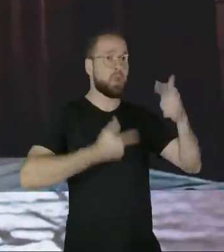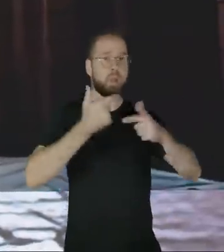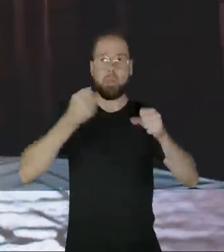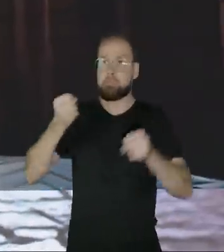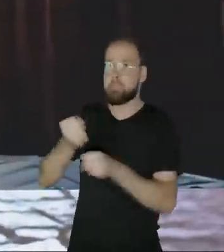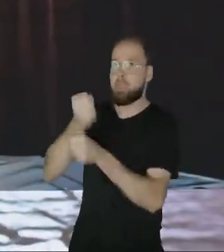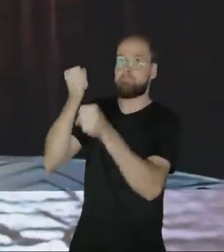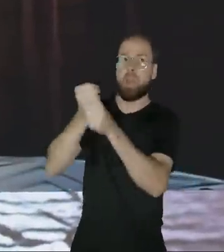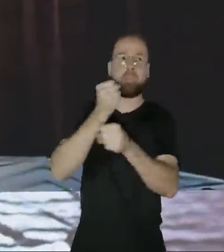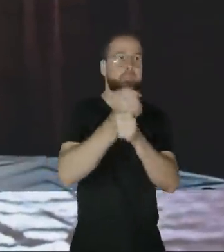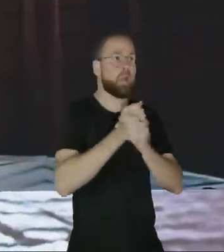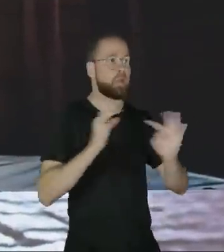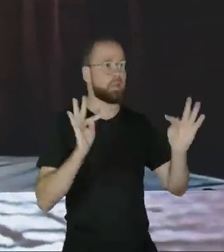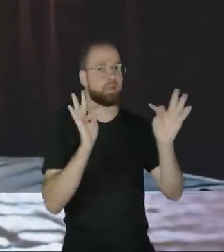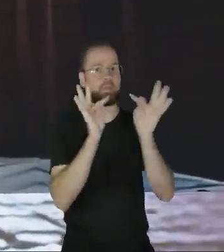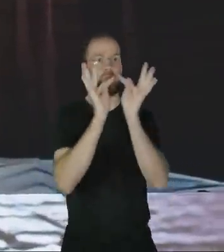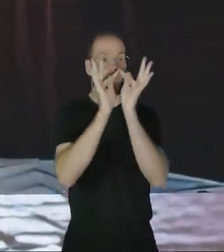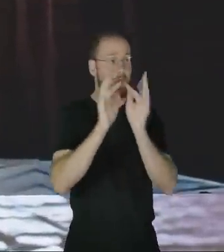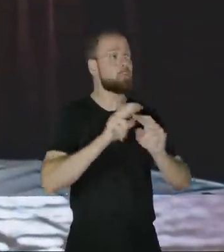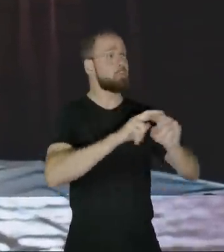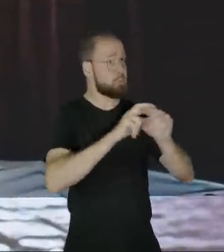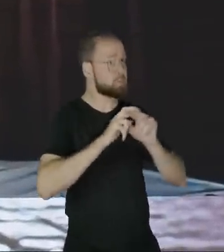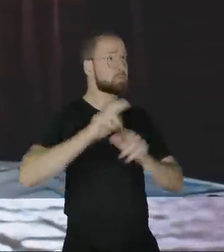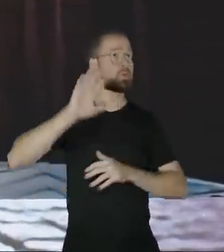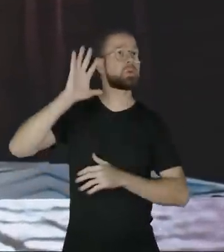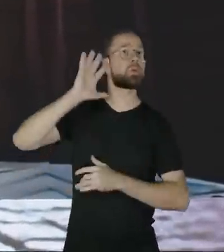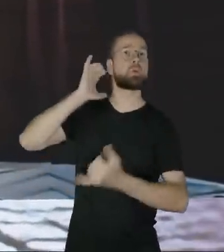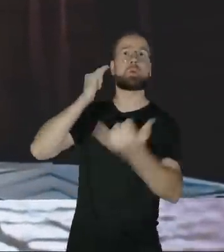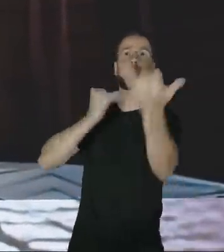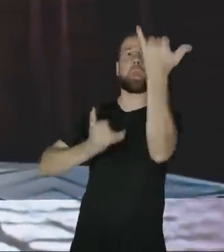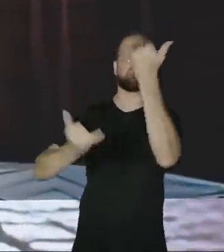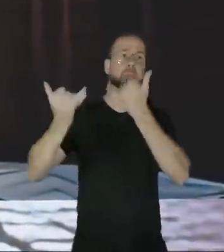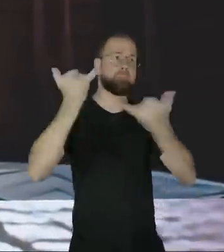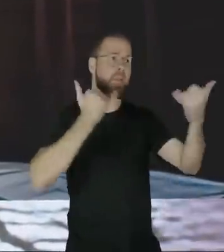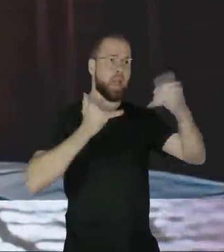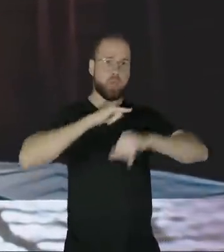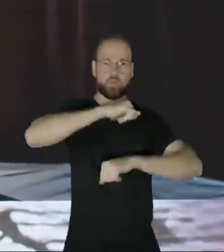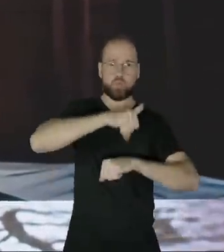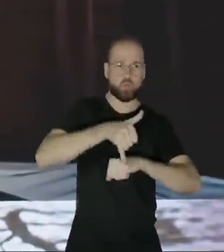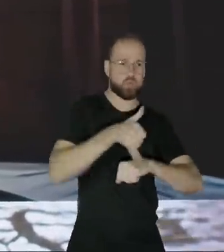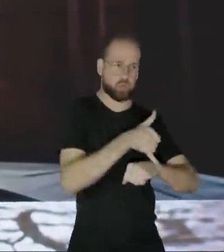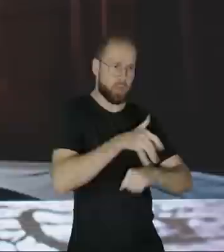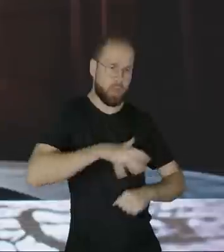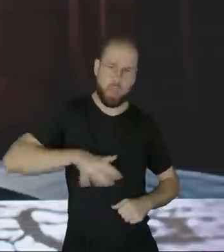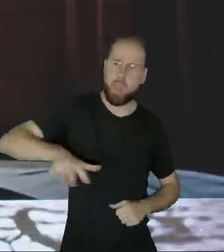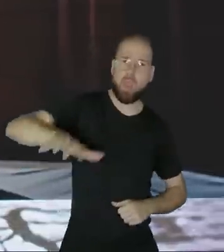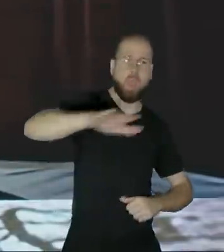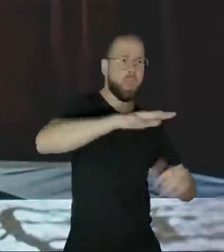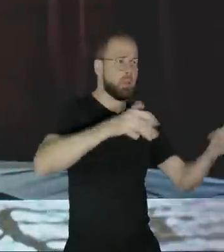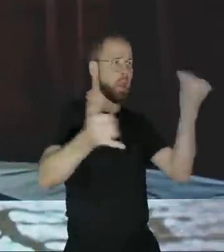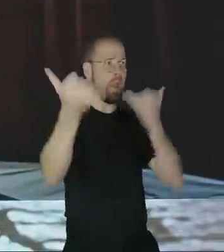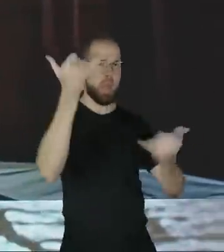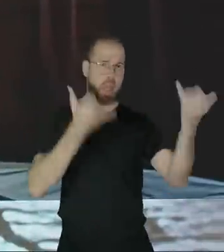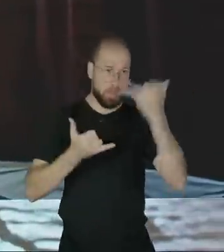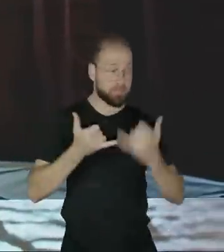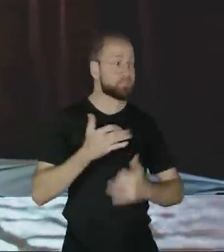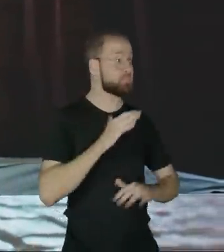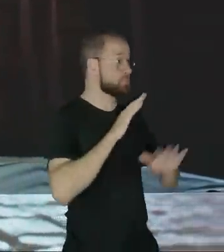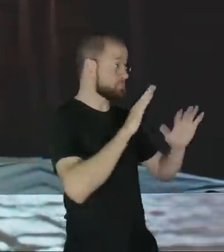tendas. Por isso escutamos histórias de toda a Judeia. Rabi, eu e meu